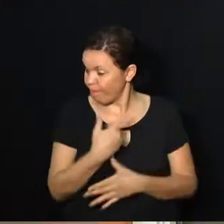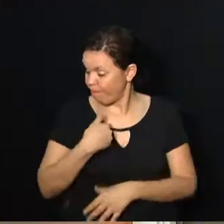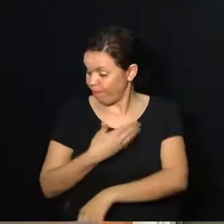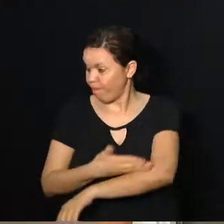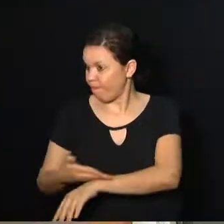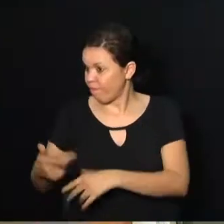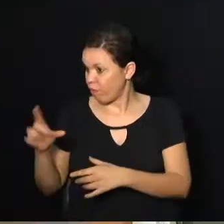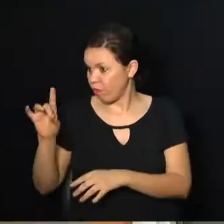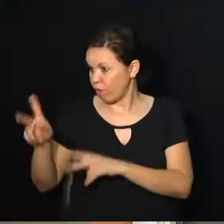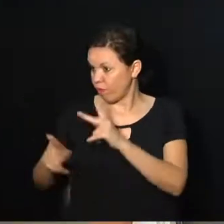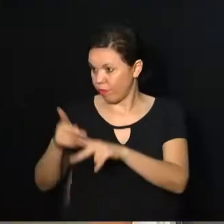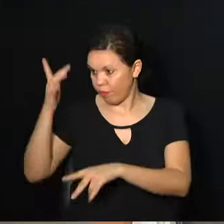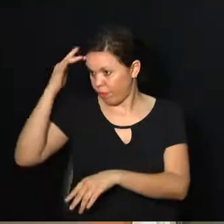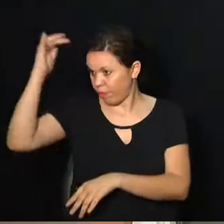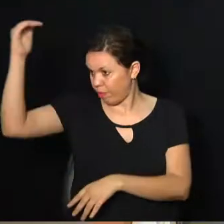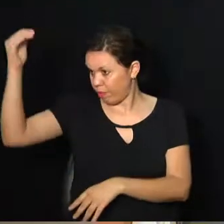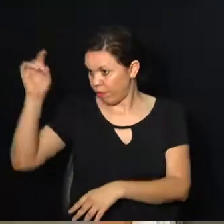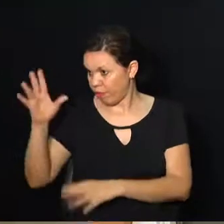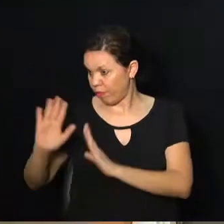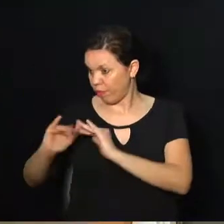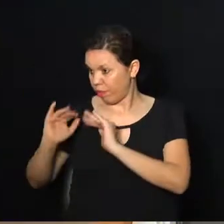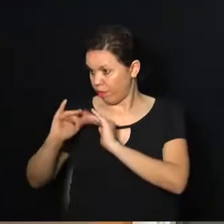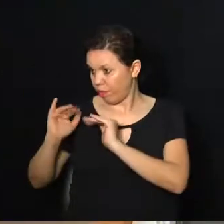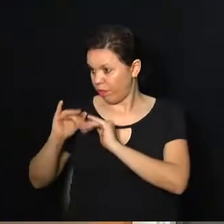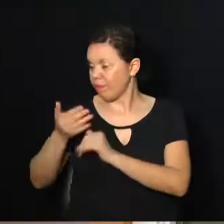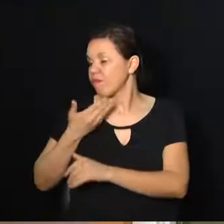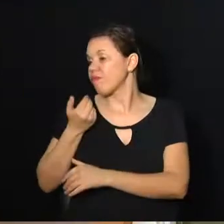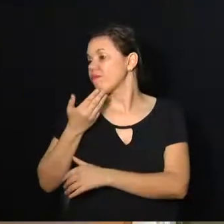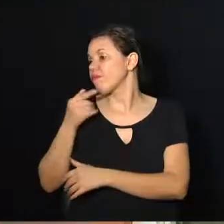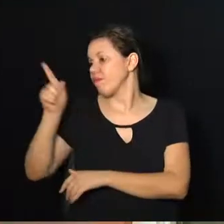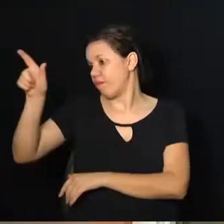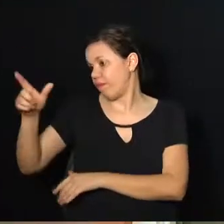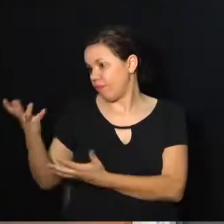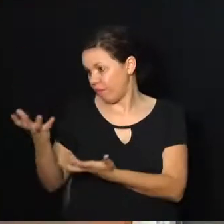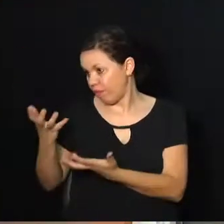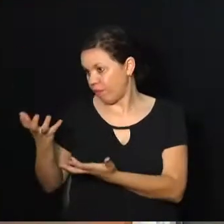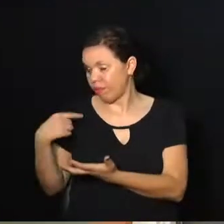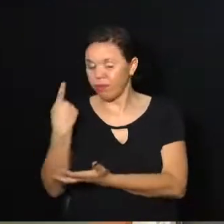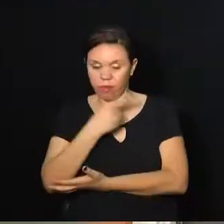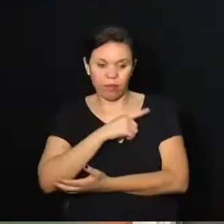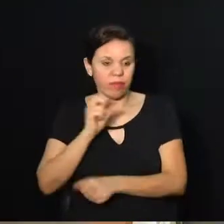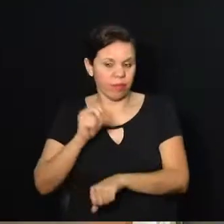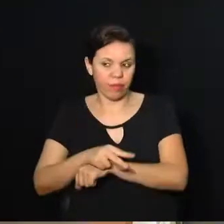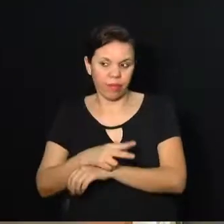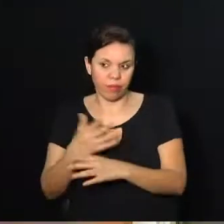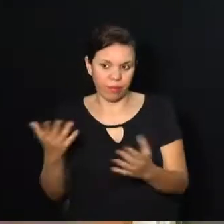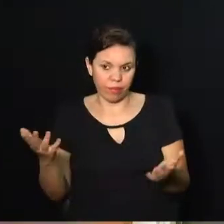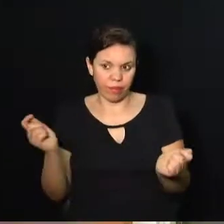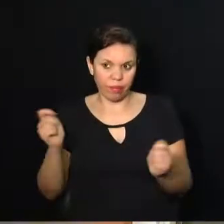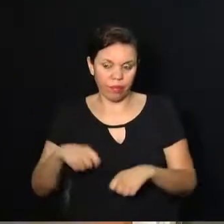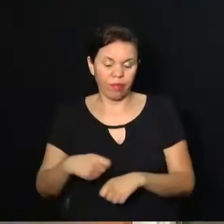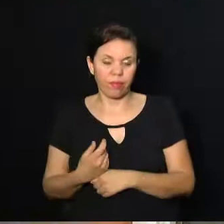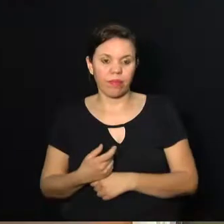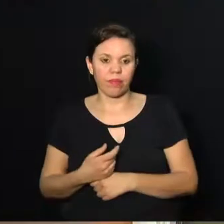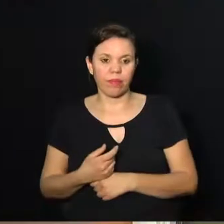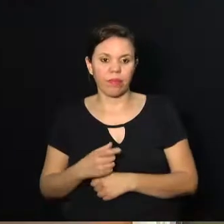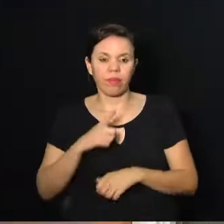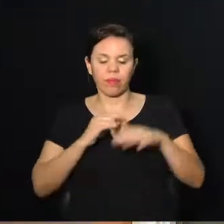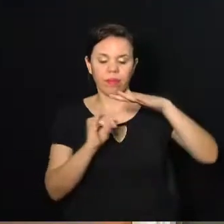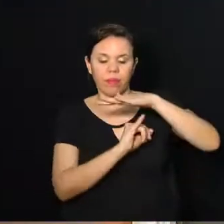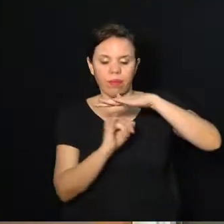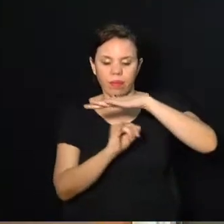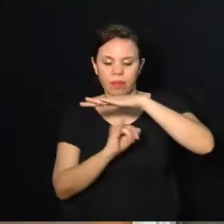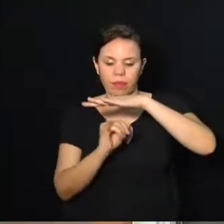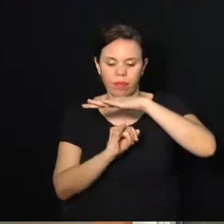acostumado com um adulto pedindo ajuda, é fácil encaminhar, né? Quando ele quer, e nós temos vagas, no caso era junto ao Instituto Padre